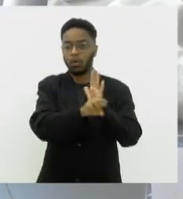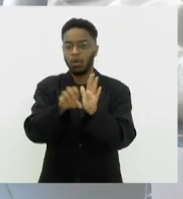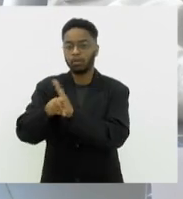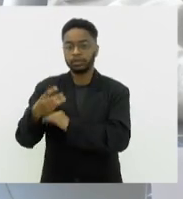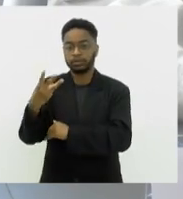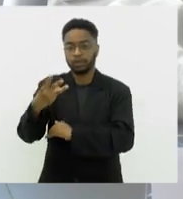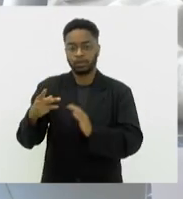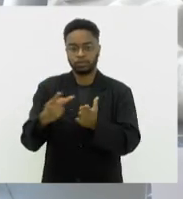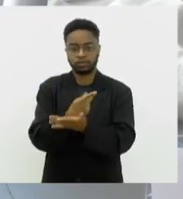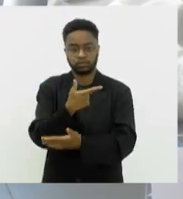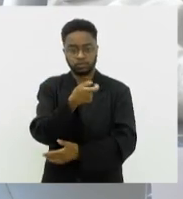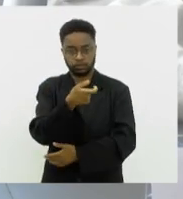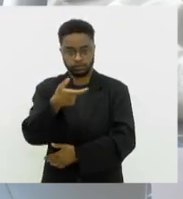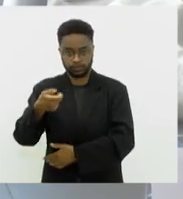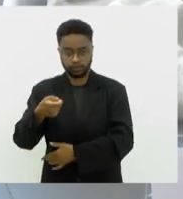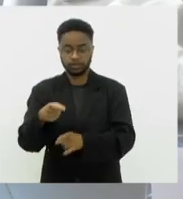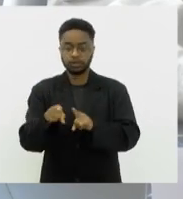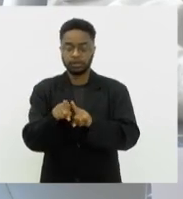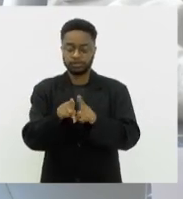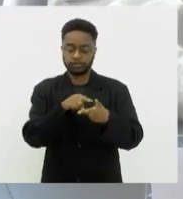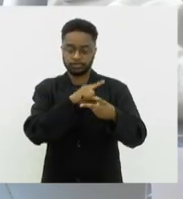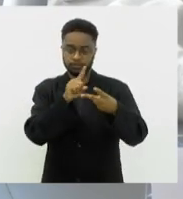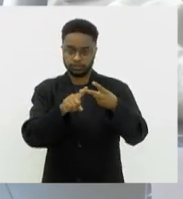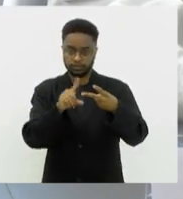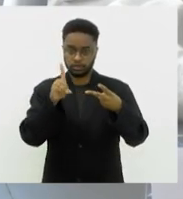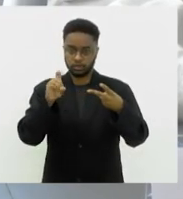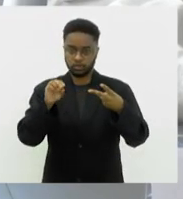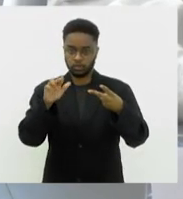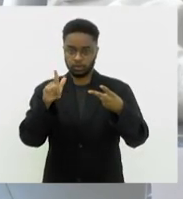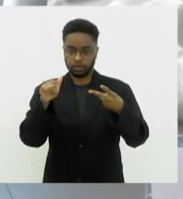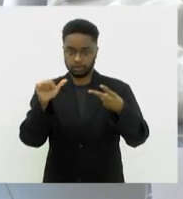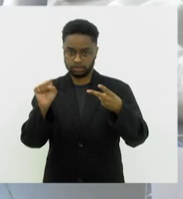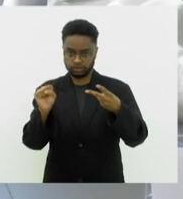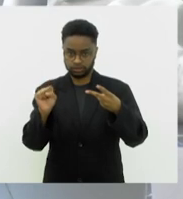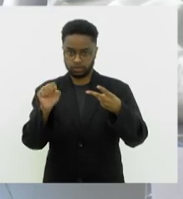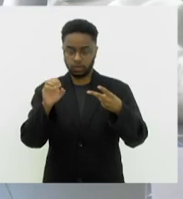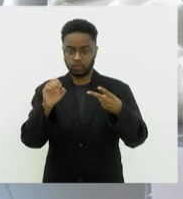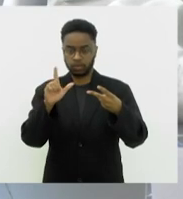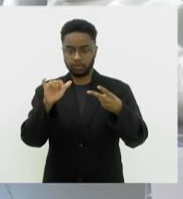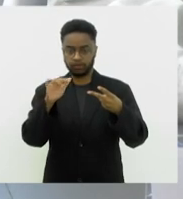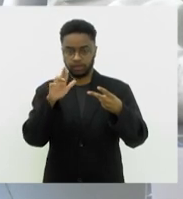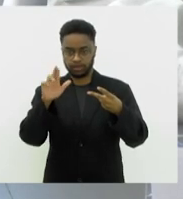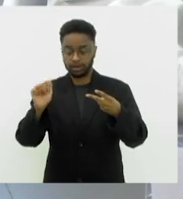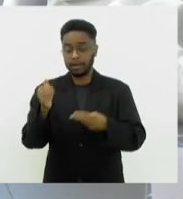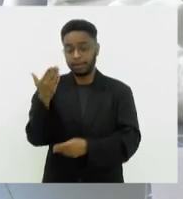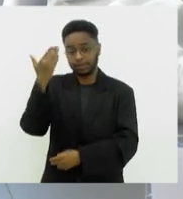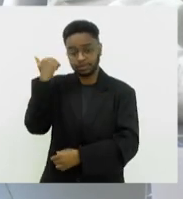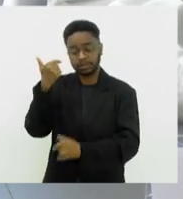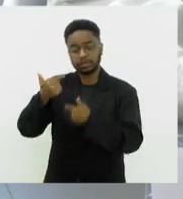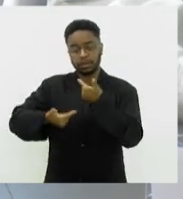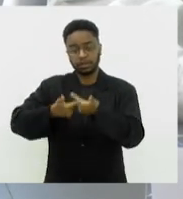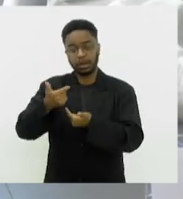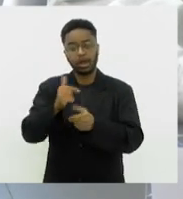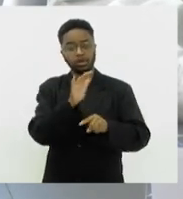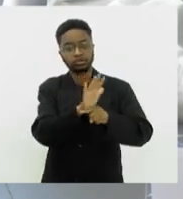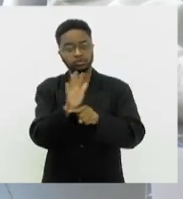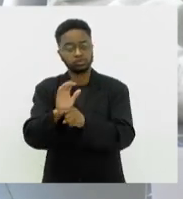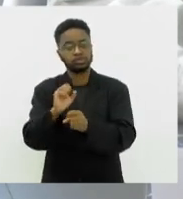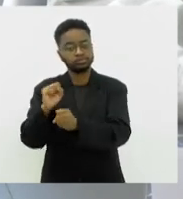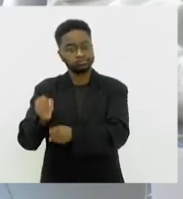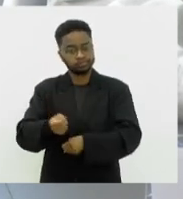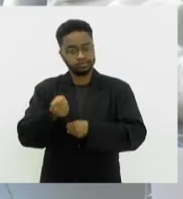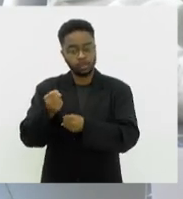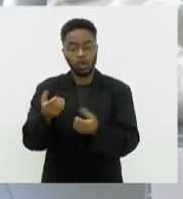2020 além de Danilo doulas de Oliveira Moreira a época auxiliar de serviços gerais e hoje policial